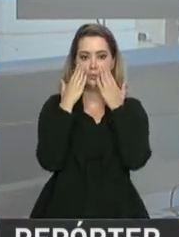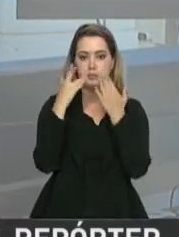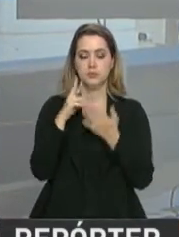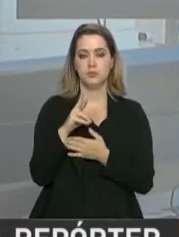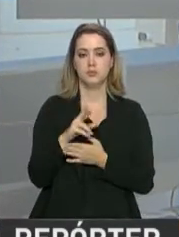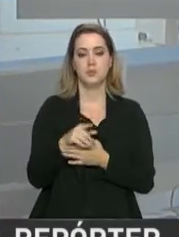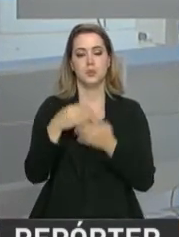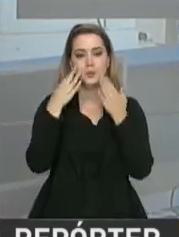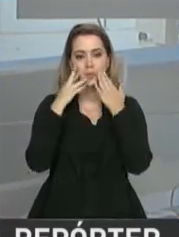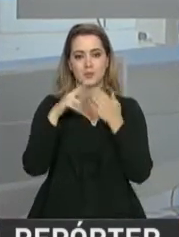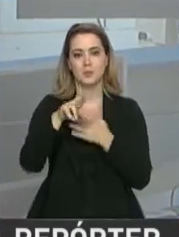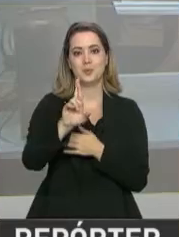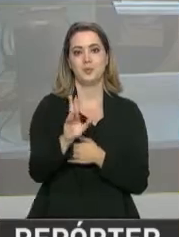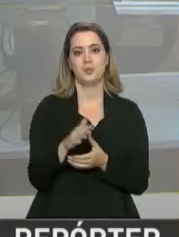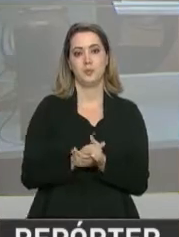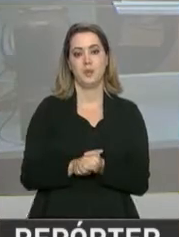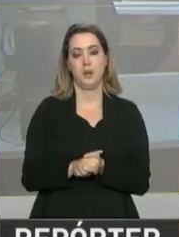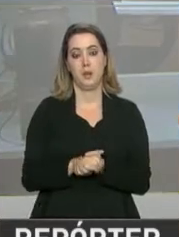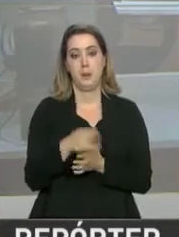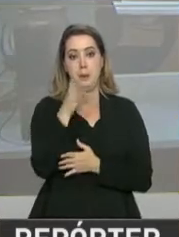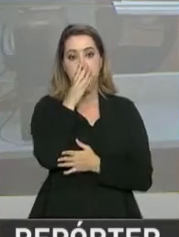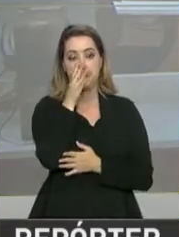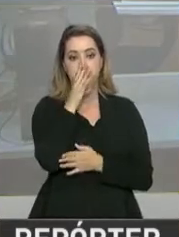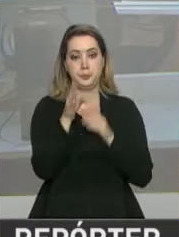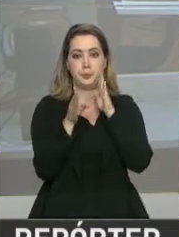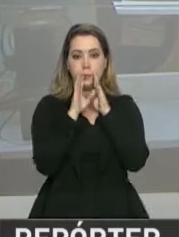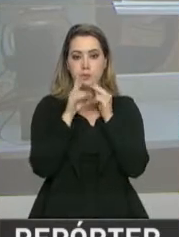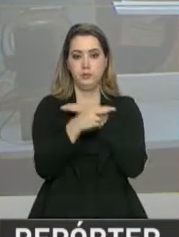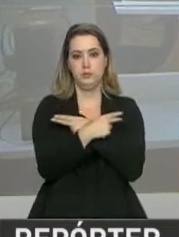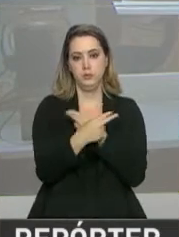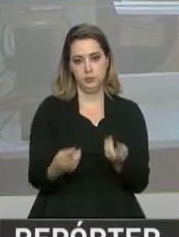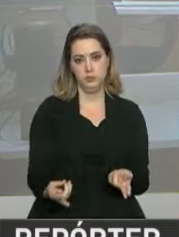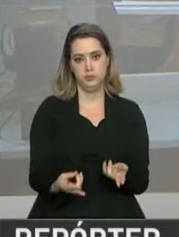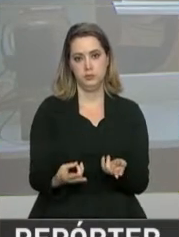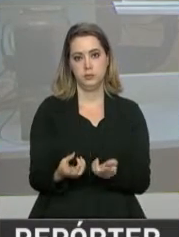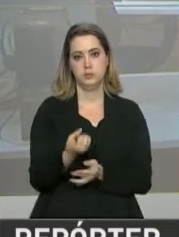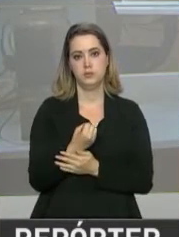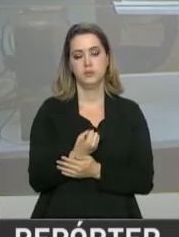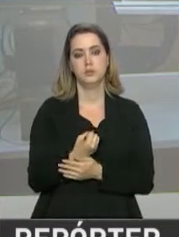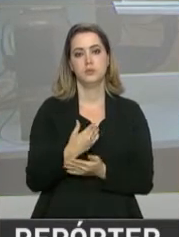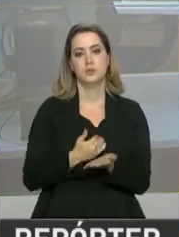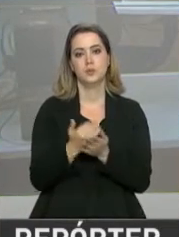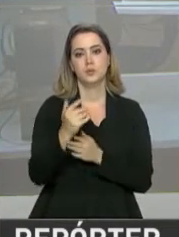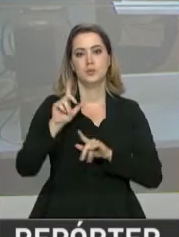do Repórter NBR. Acompanhe também as novidades pelas nossas redes sociais.